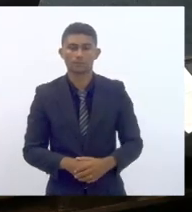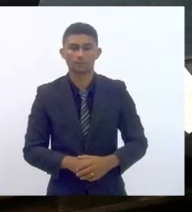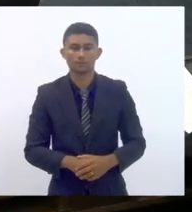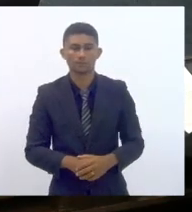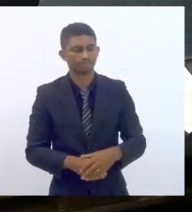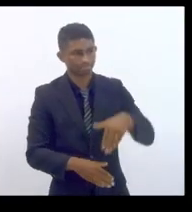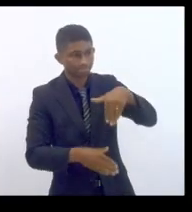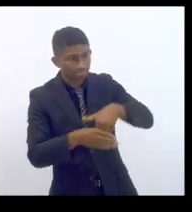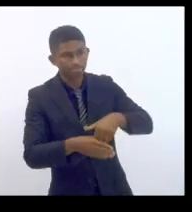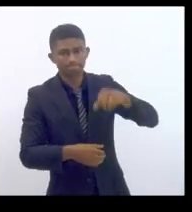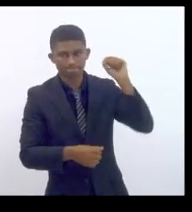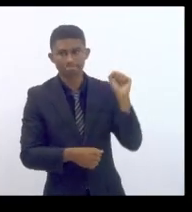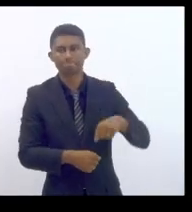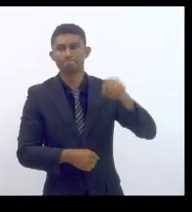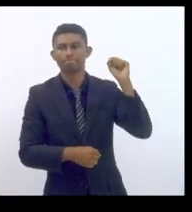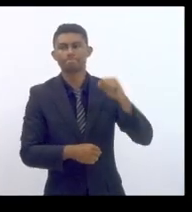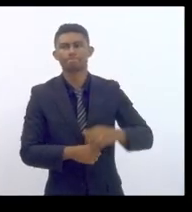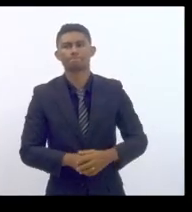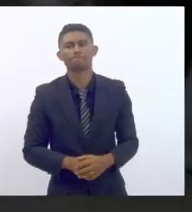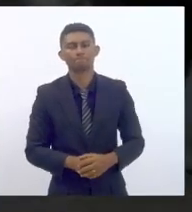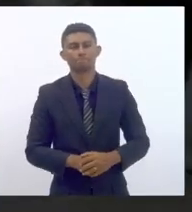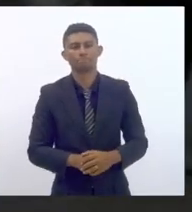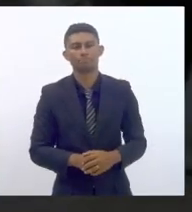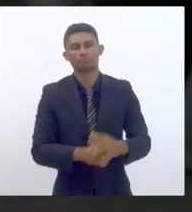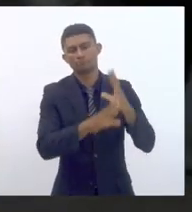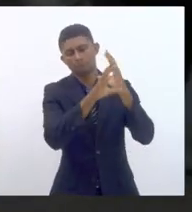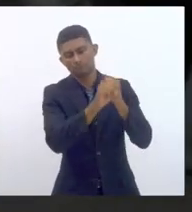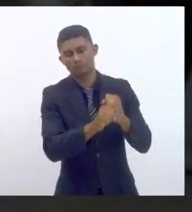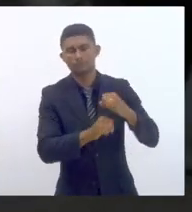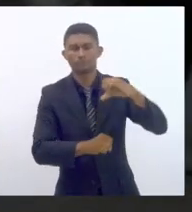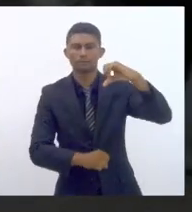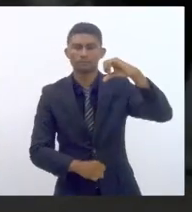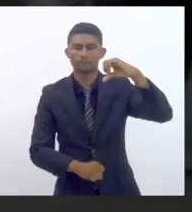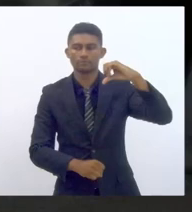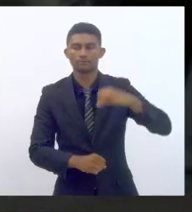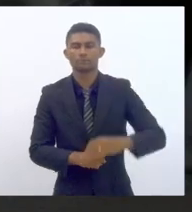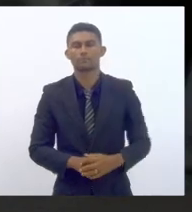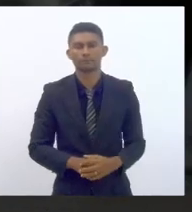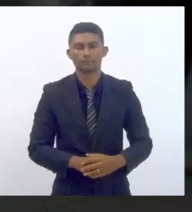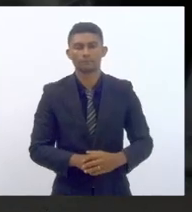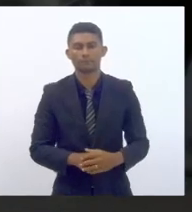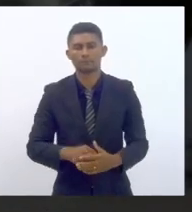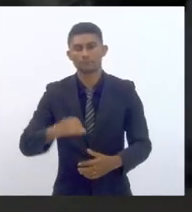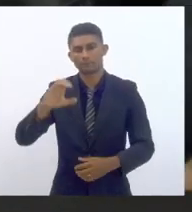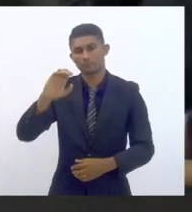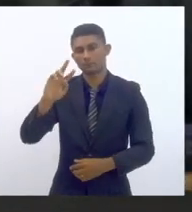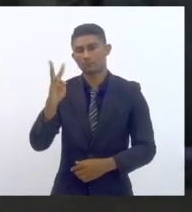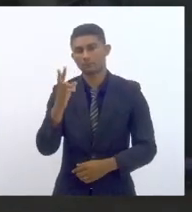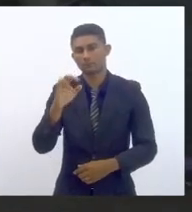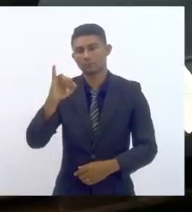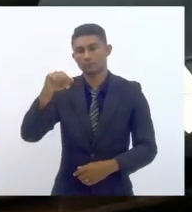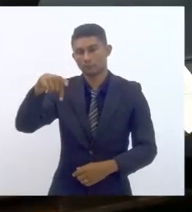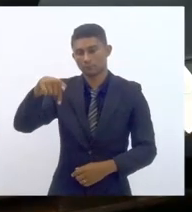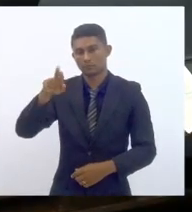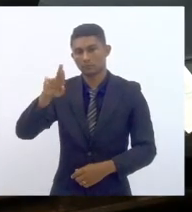Voto sim, senhor presidente. Chico Machado, sim, 9. Deputado Chiquinho da Mangueira.